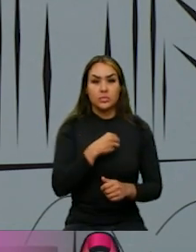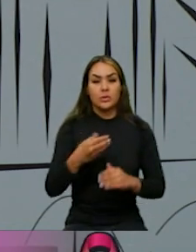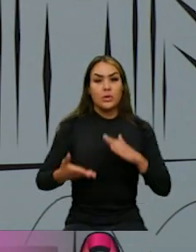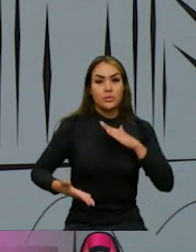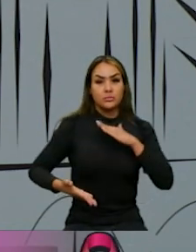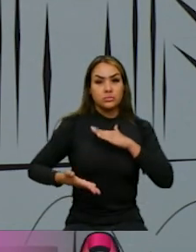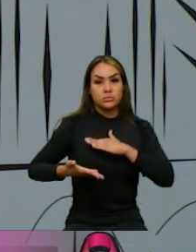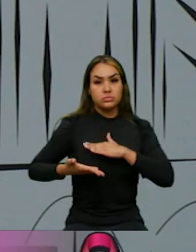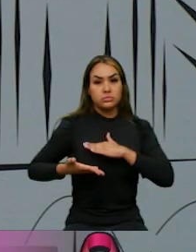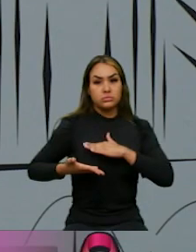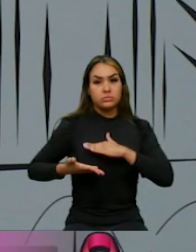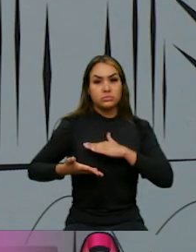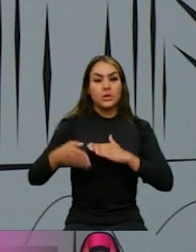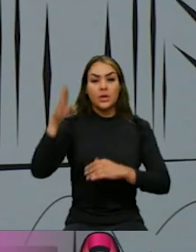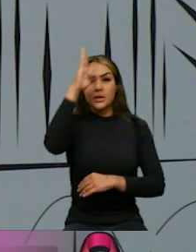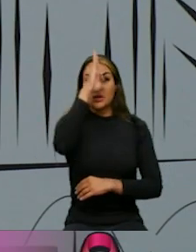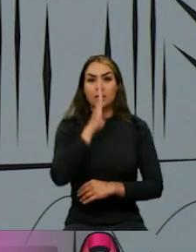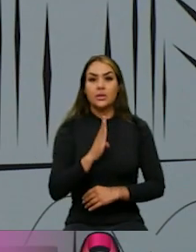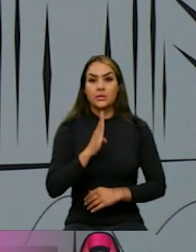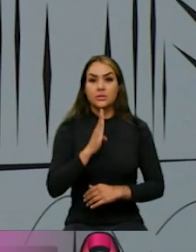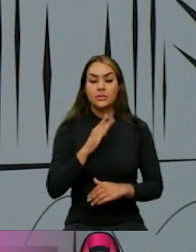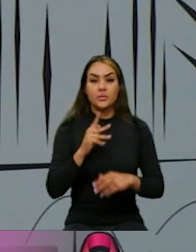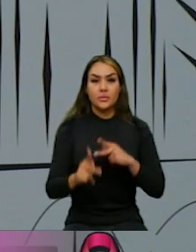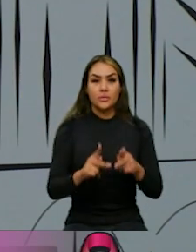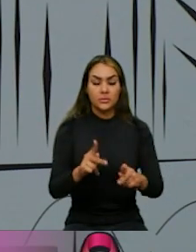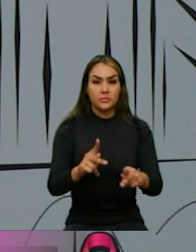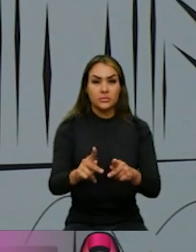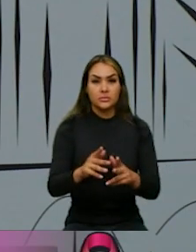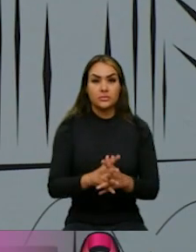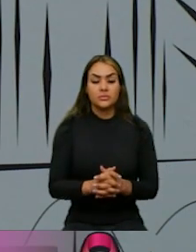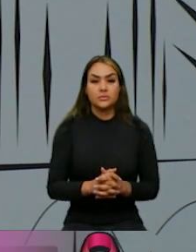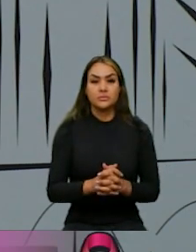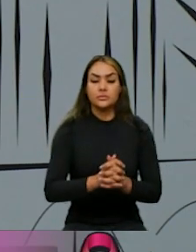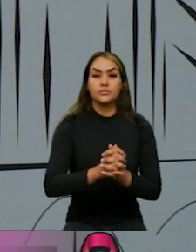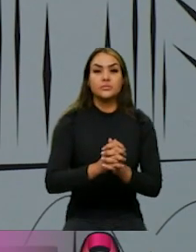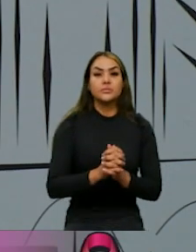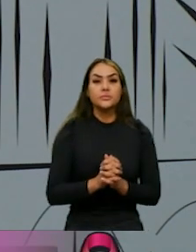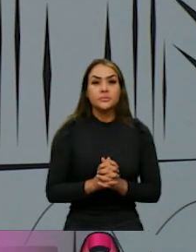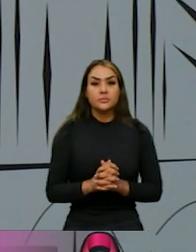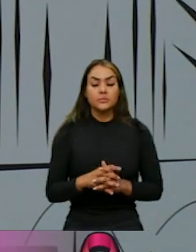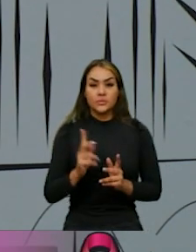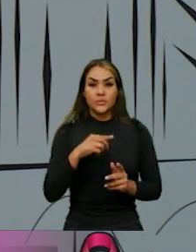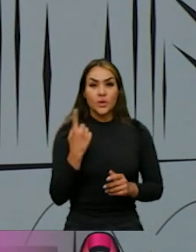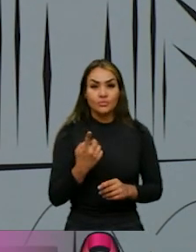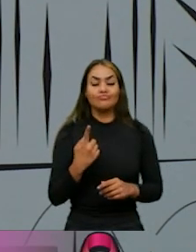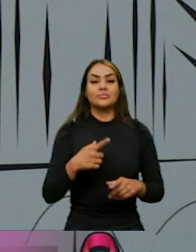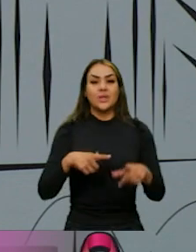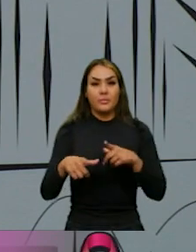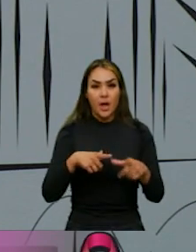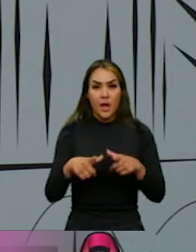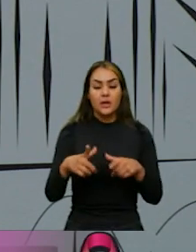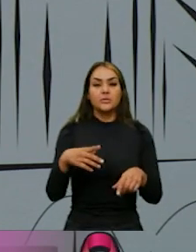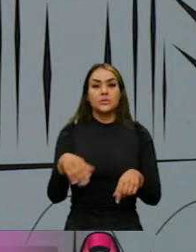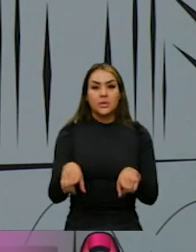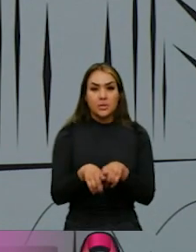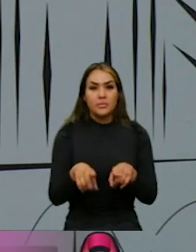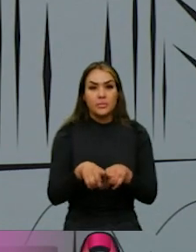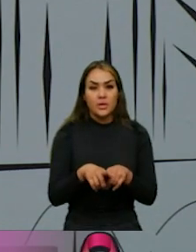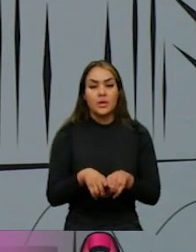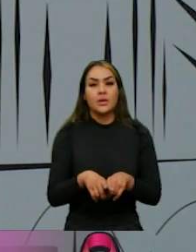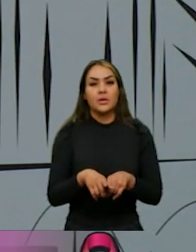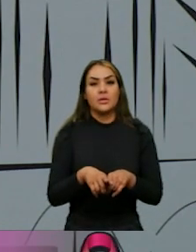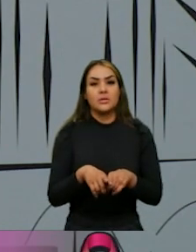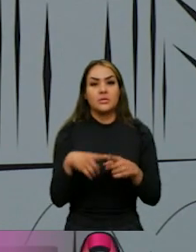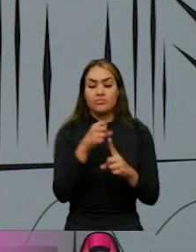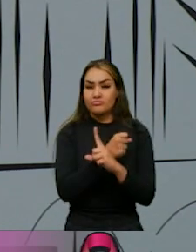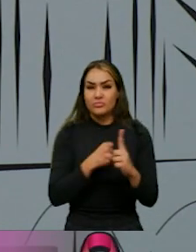mamografia grátis para a população. E nós fazemos trabalho ribeirinhos, desenvolvemos vários trabalhos sociais, a